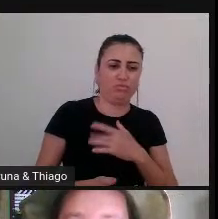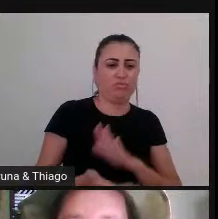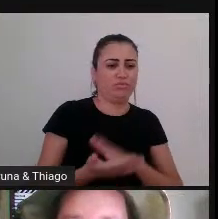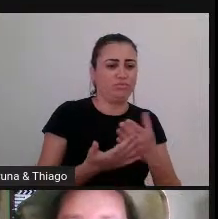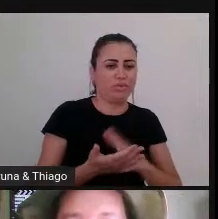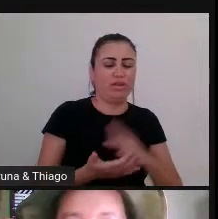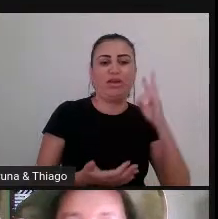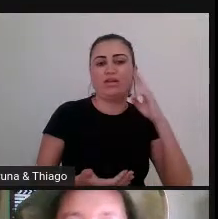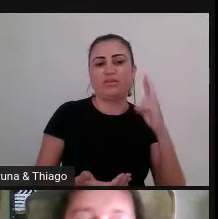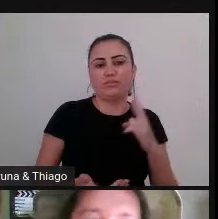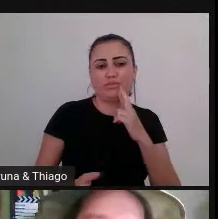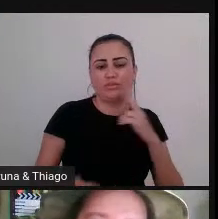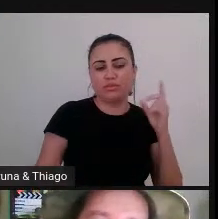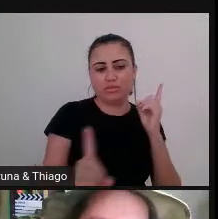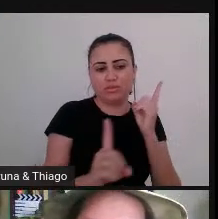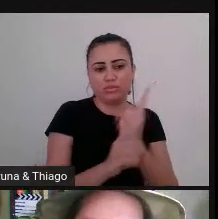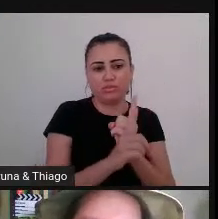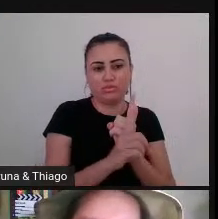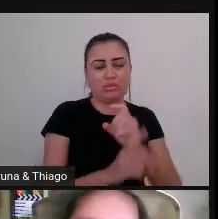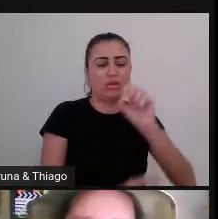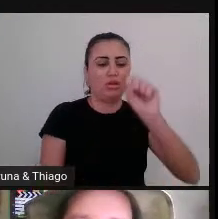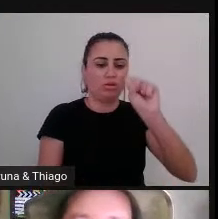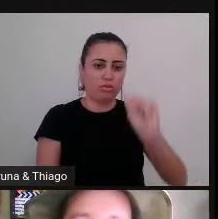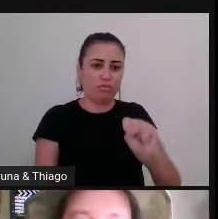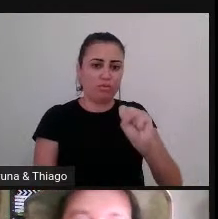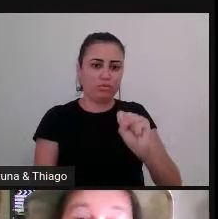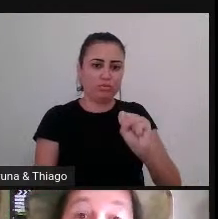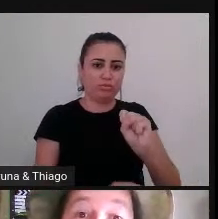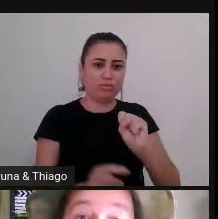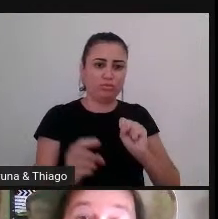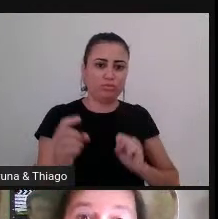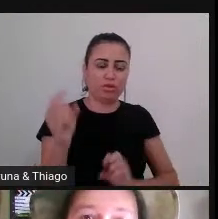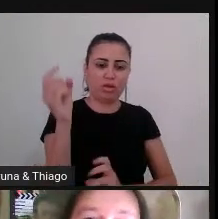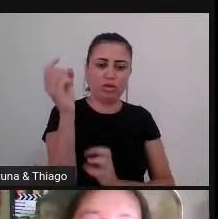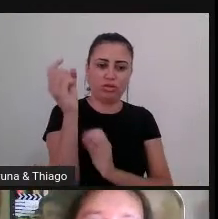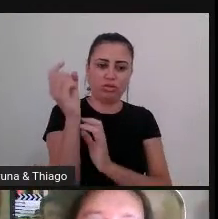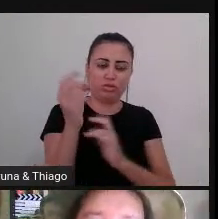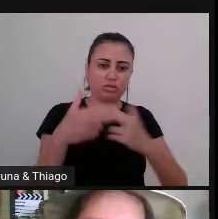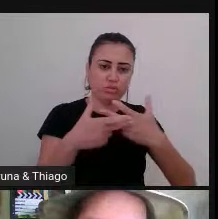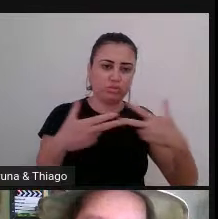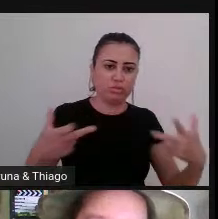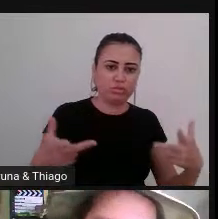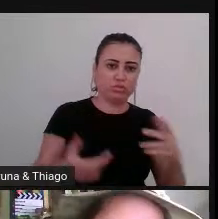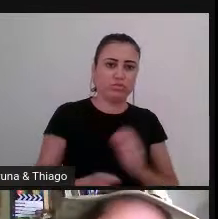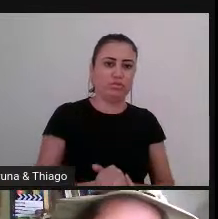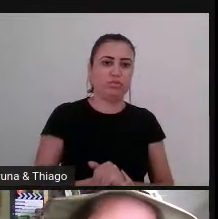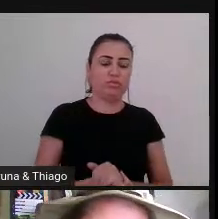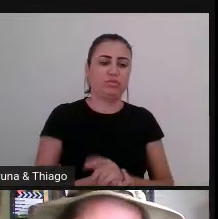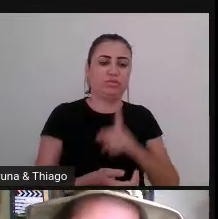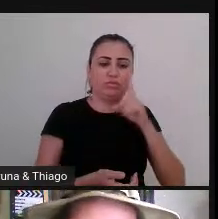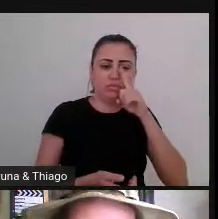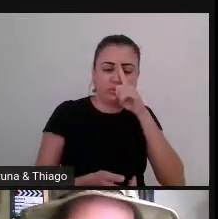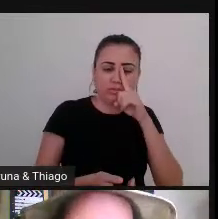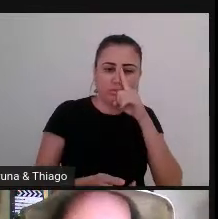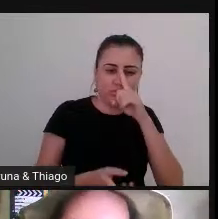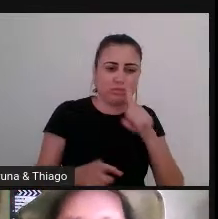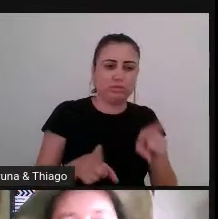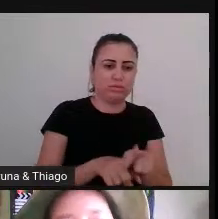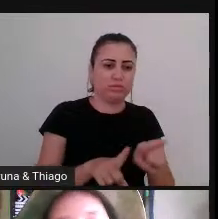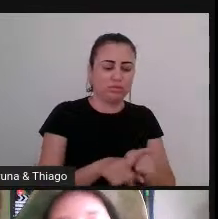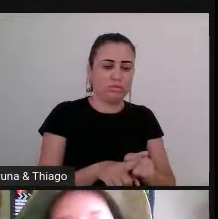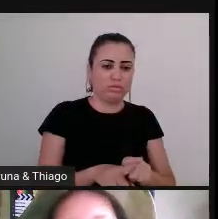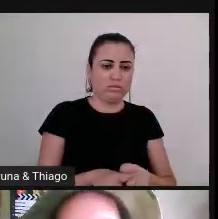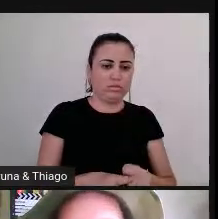são encontrados 8 tipos desses animais artrópodes peçonhentos. E aí nós vamos ter, então,